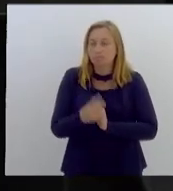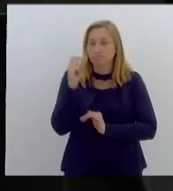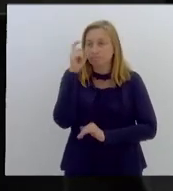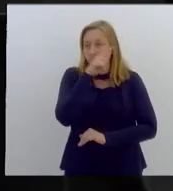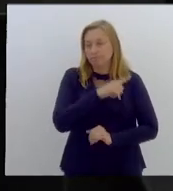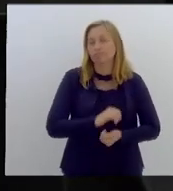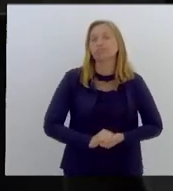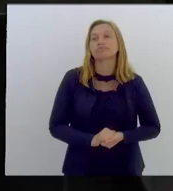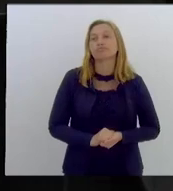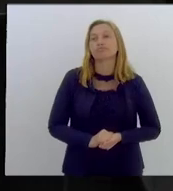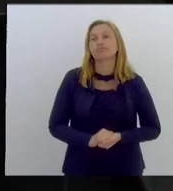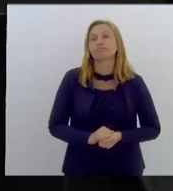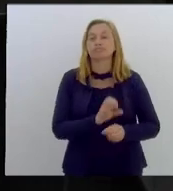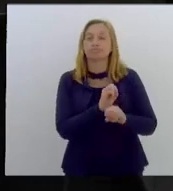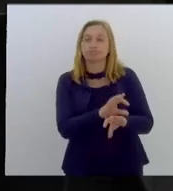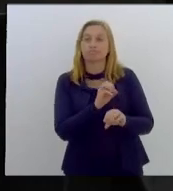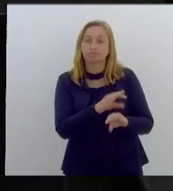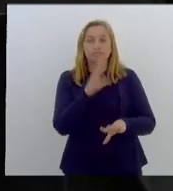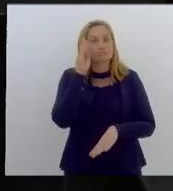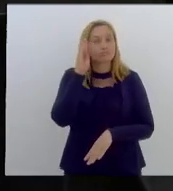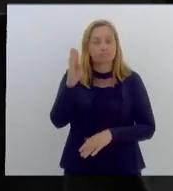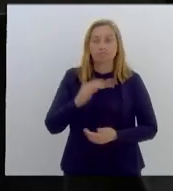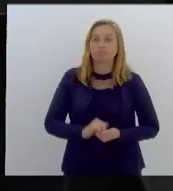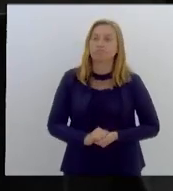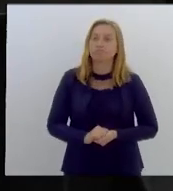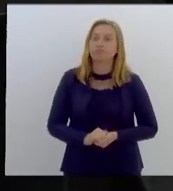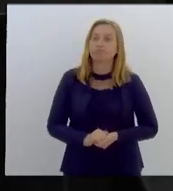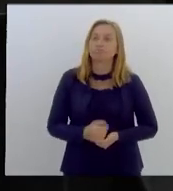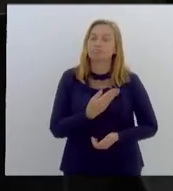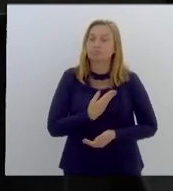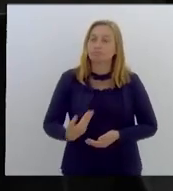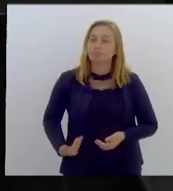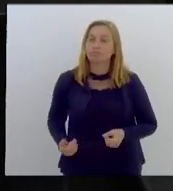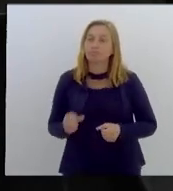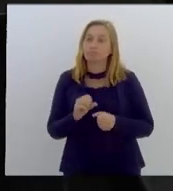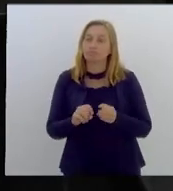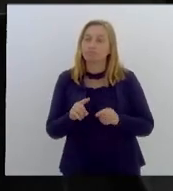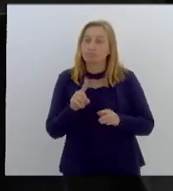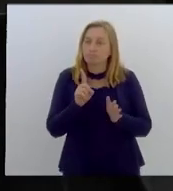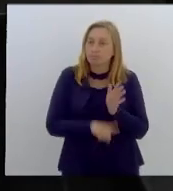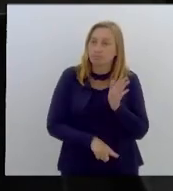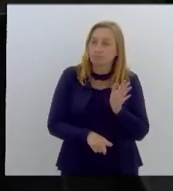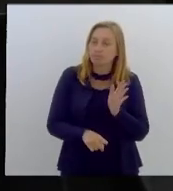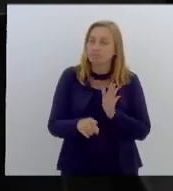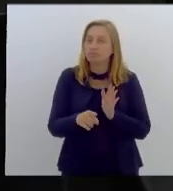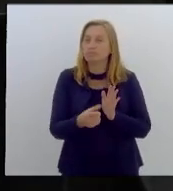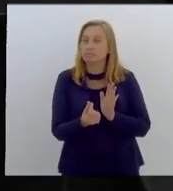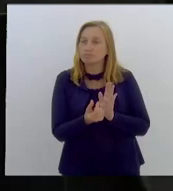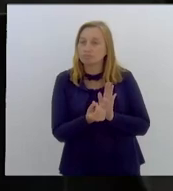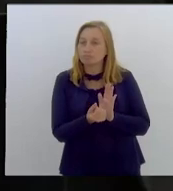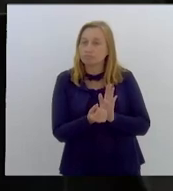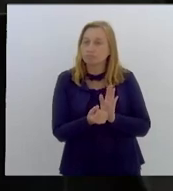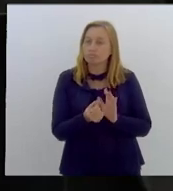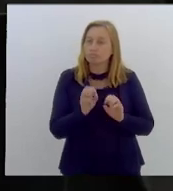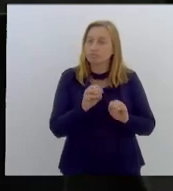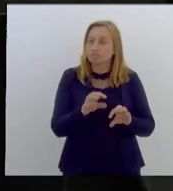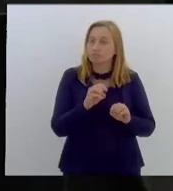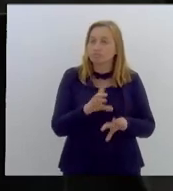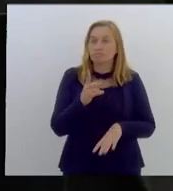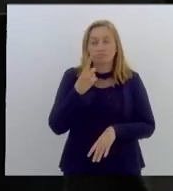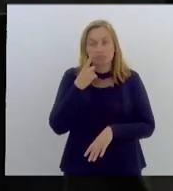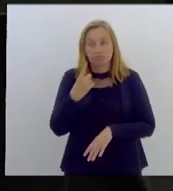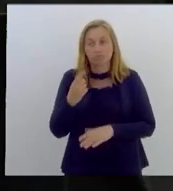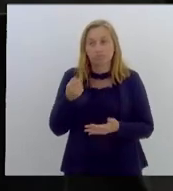dificuldade. Educação tem que ser prioridade. E o que esse governo está fazendo é reduzir a verba da educação e não prever